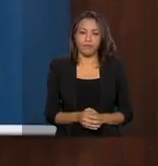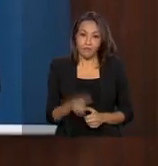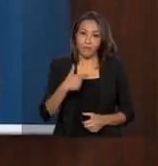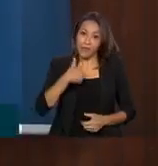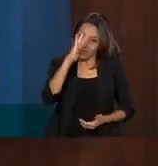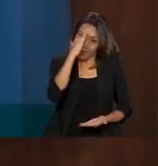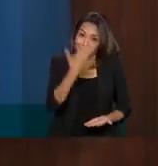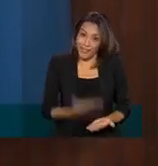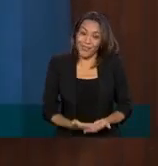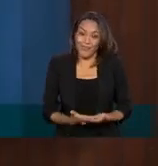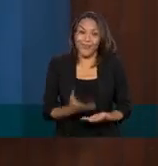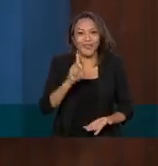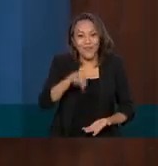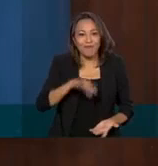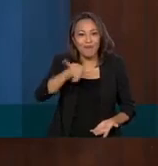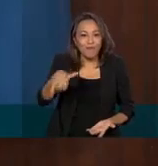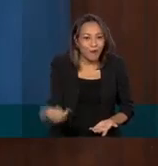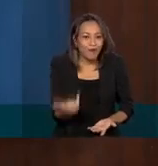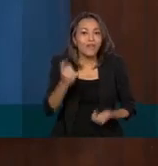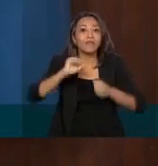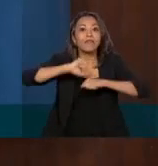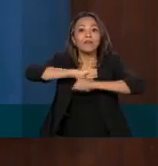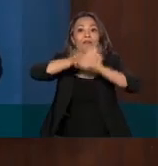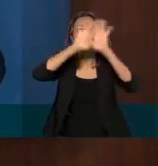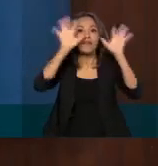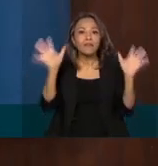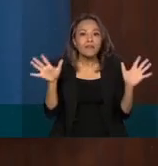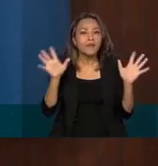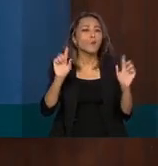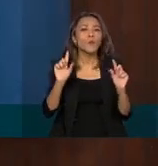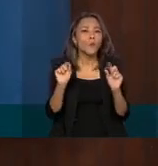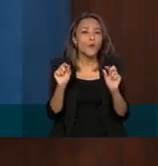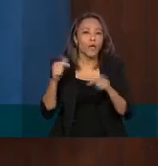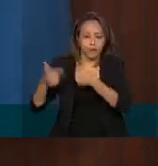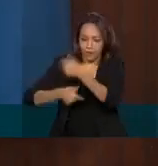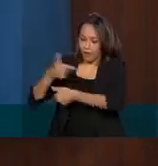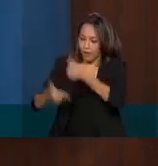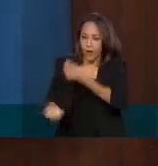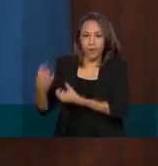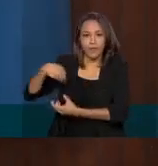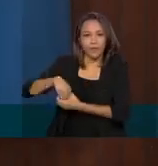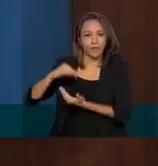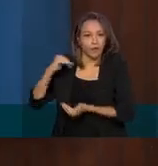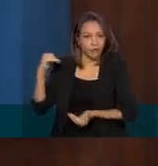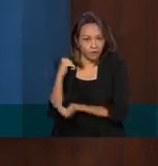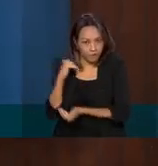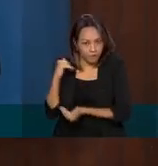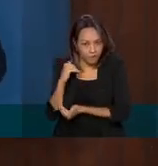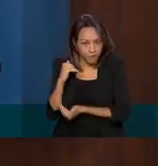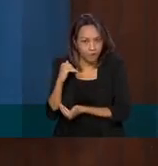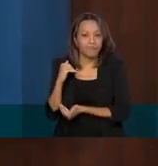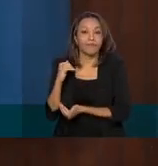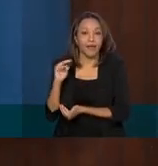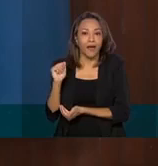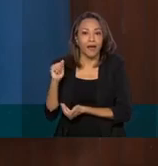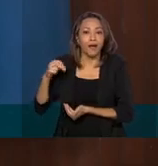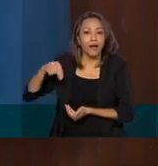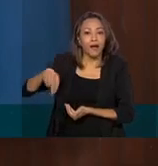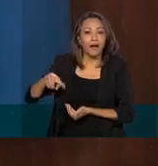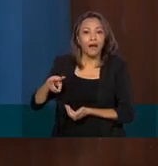essa vai ser uma oportunidade para desmistificar também um pouco do que é o trabalho da agência. O nosso trabalho não é um